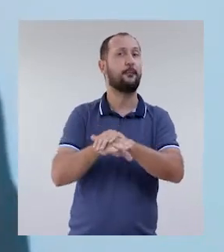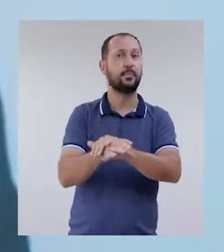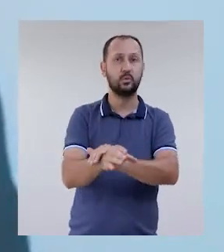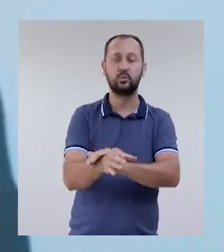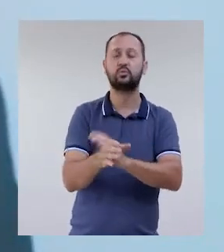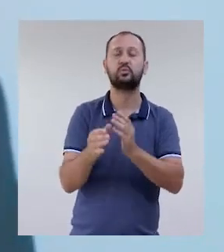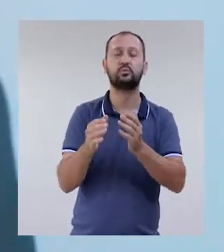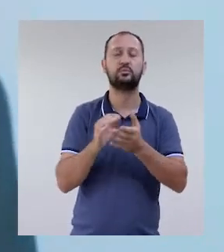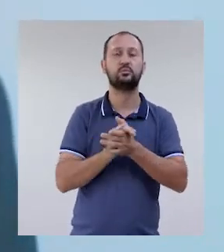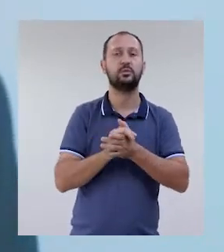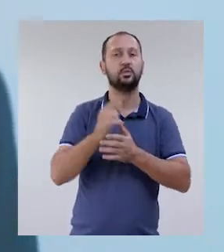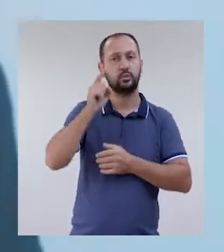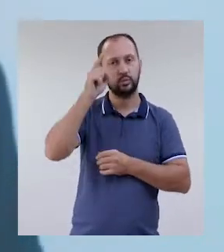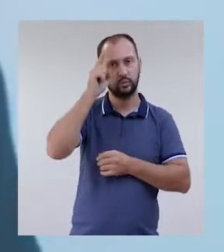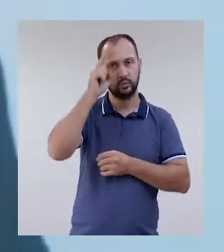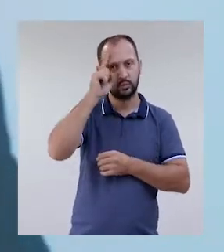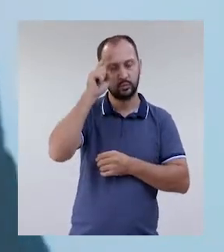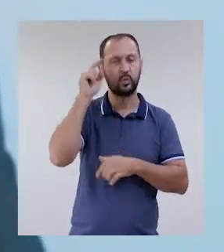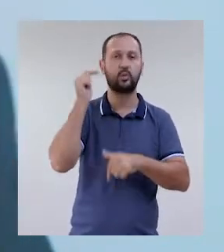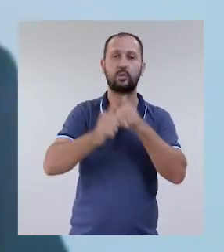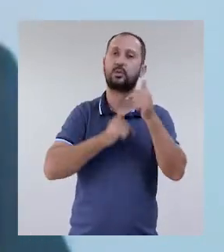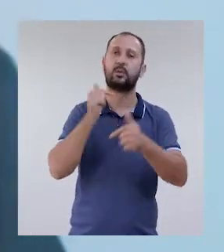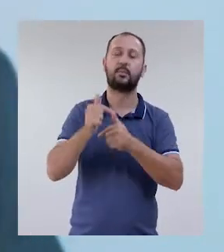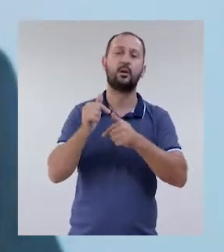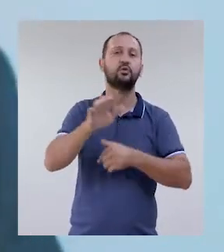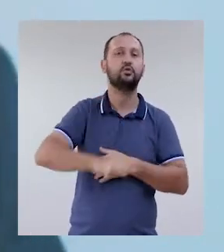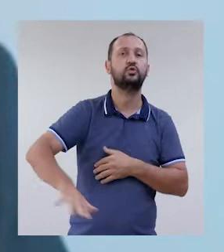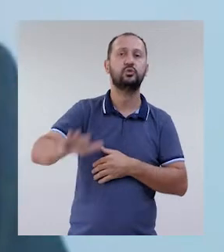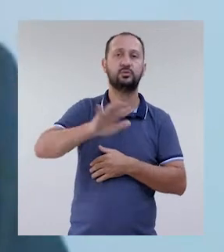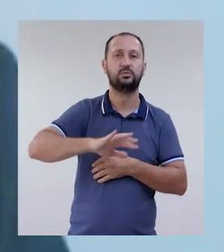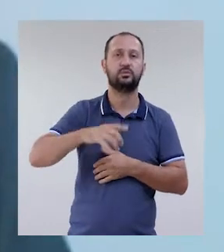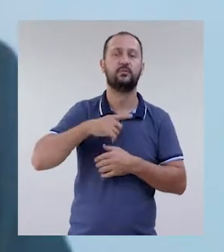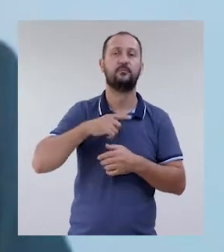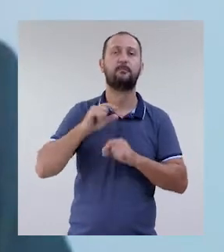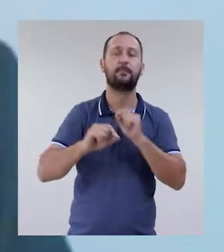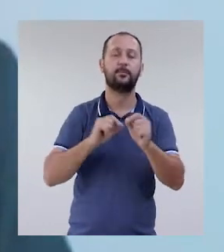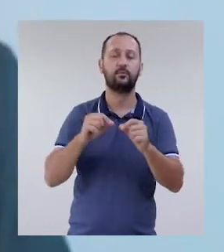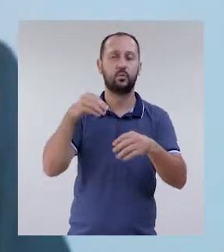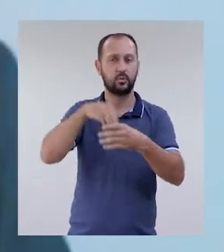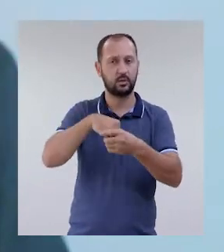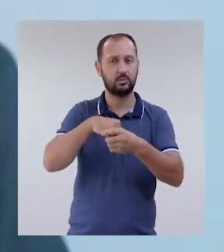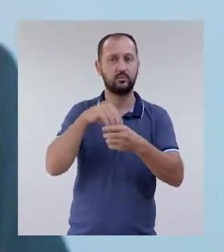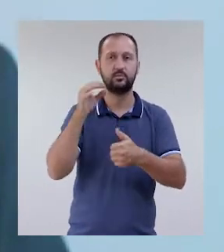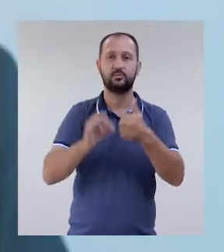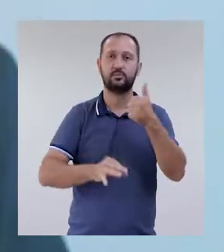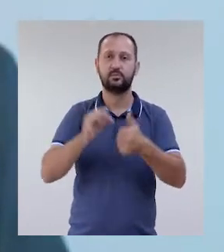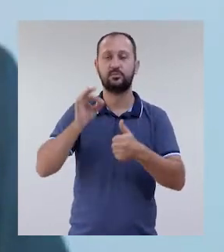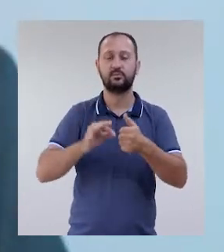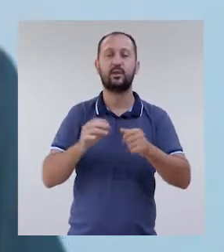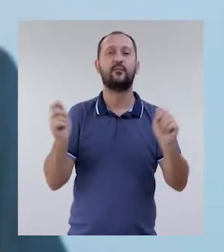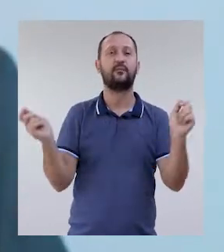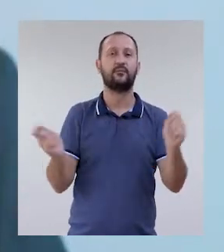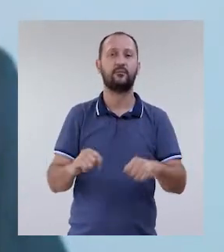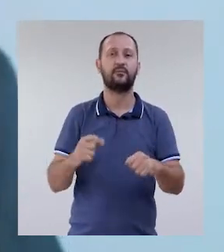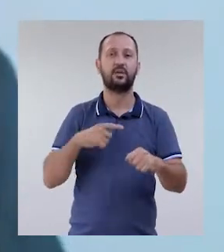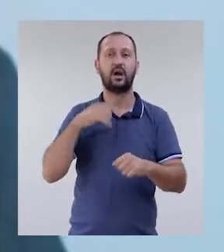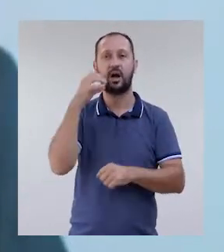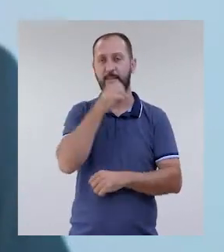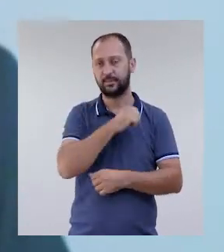muito bem, e o dia a dia e o trabalho em si, ele se desenvolveu no âmbito do tribunal com bastante eficiência